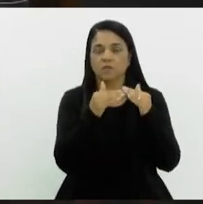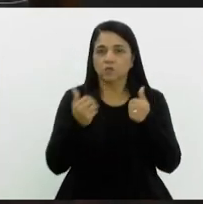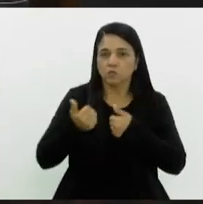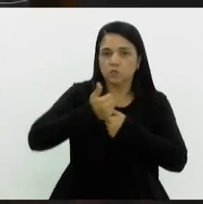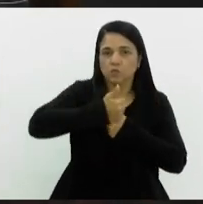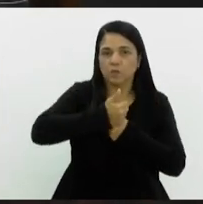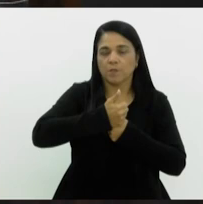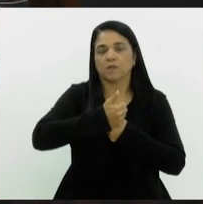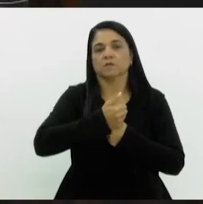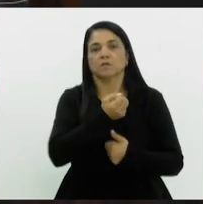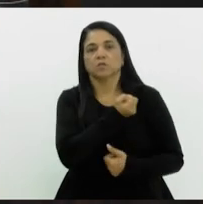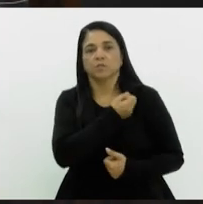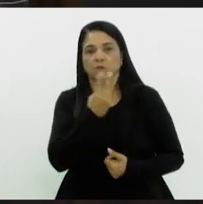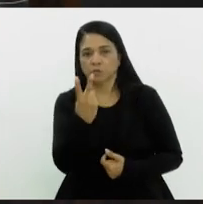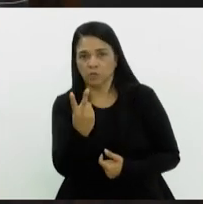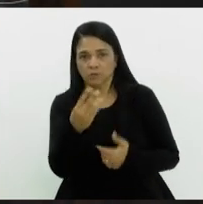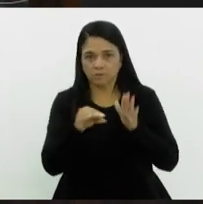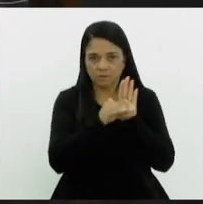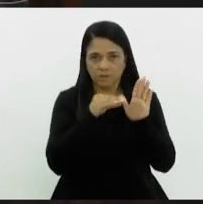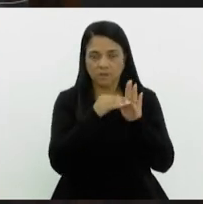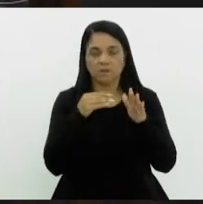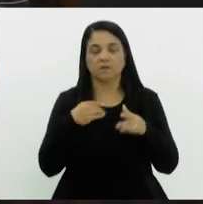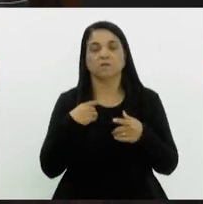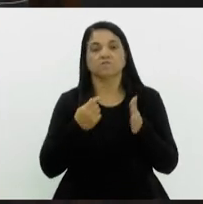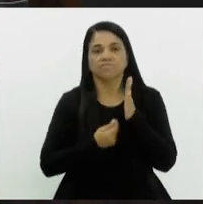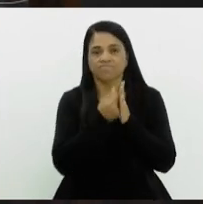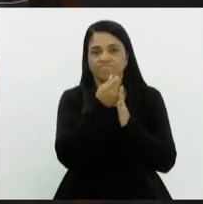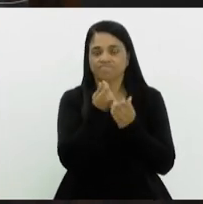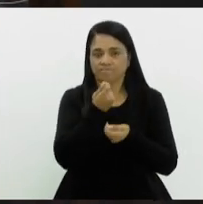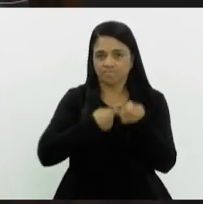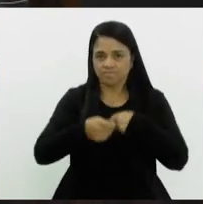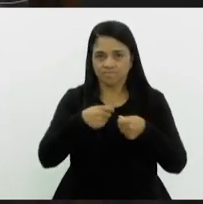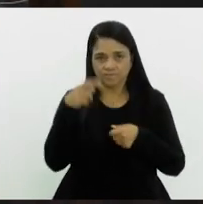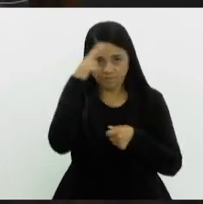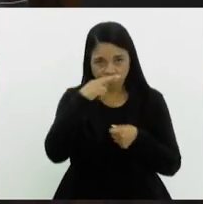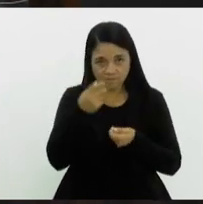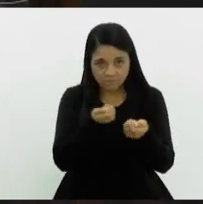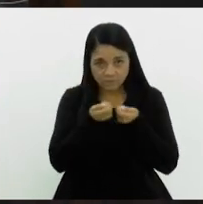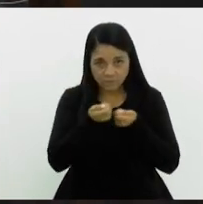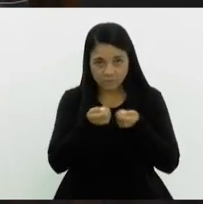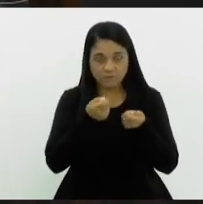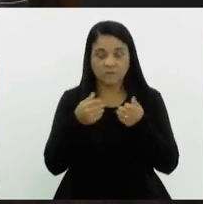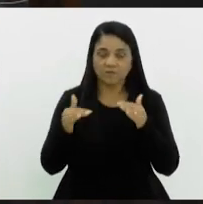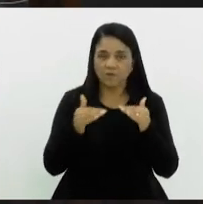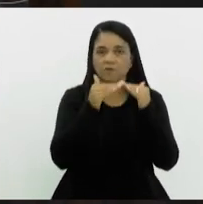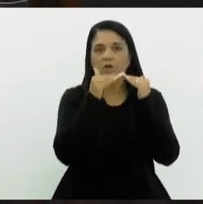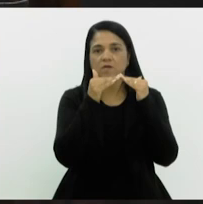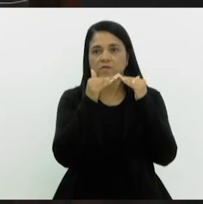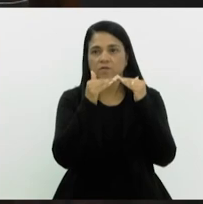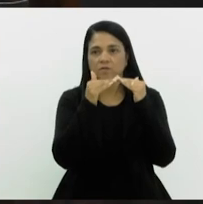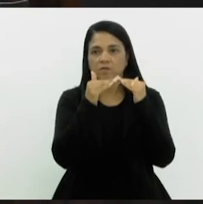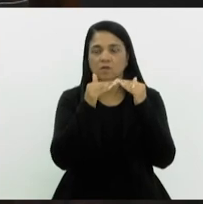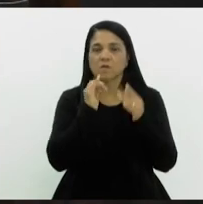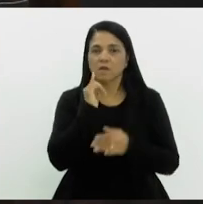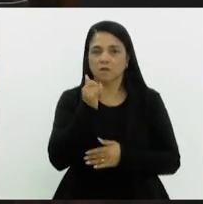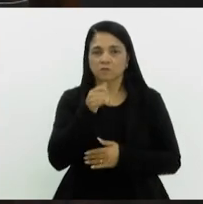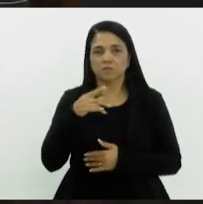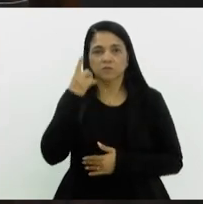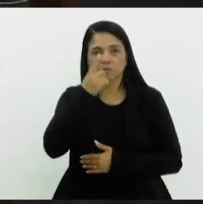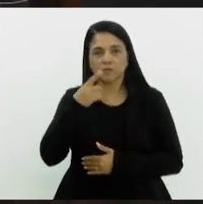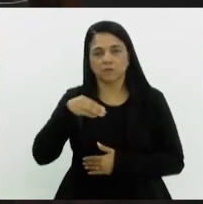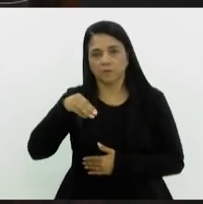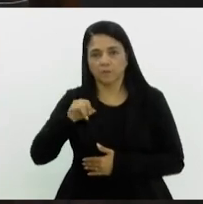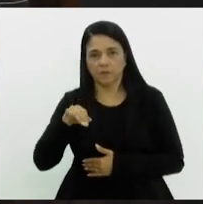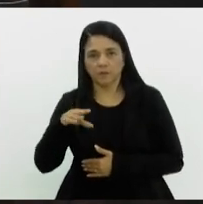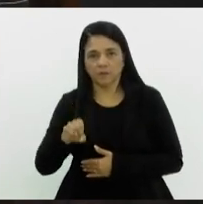subemenda a emenda número 2 de Orçamento, Finanças, Fiscalização Financeira e Controle favorável. Relatores, deputado Carlos